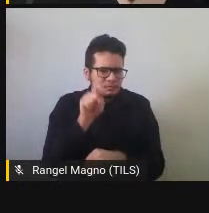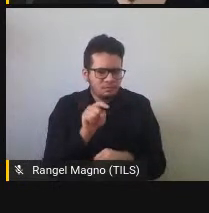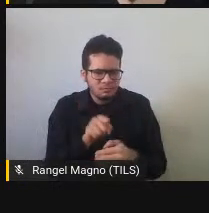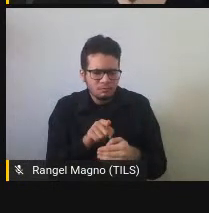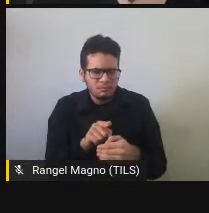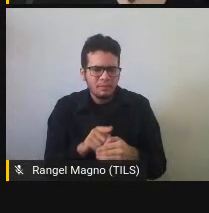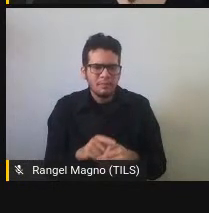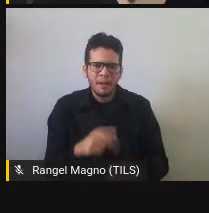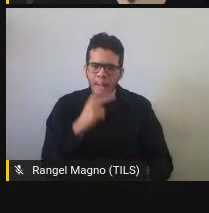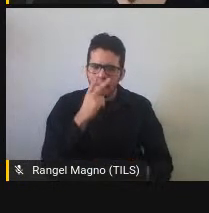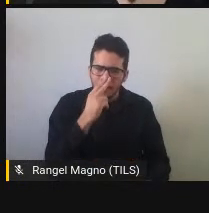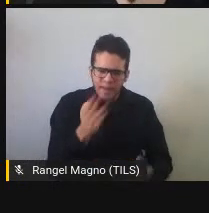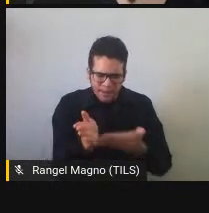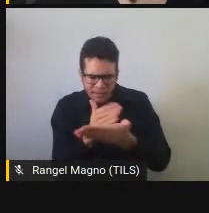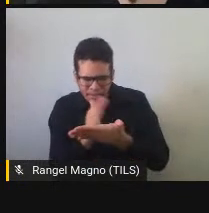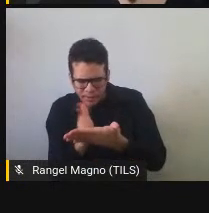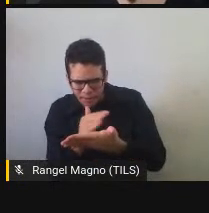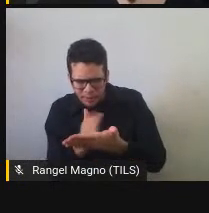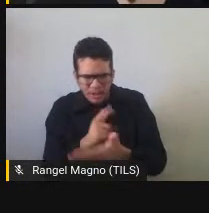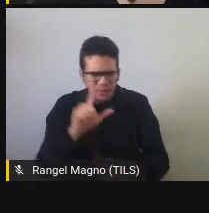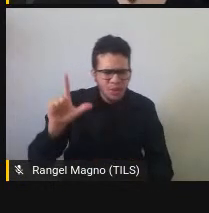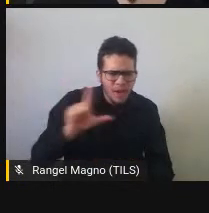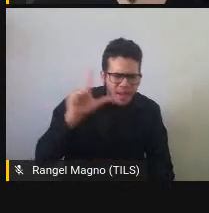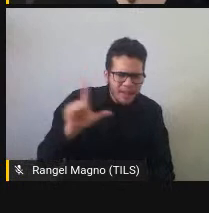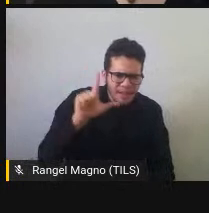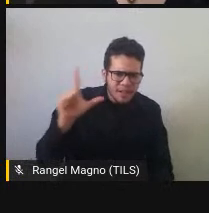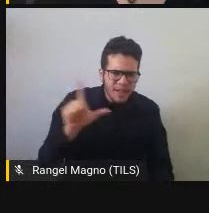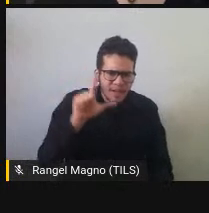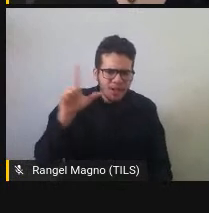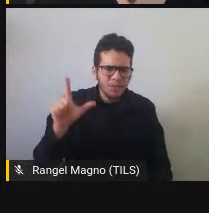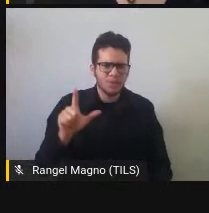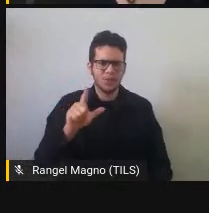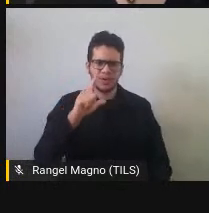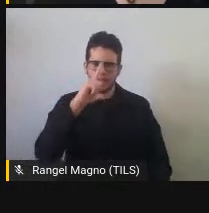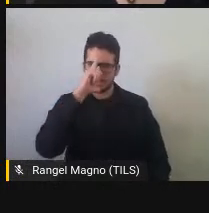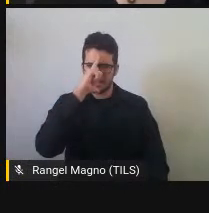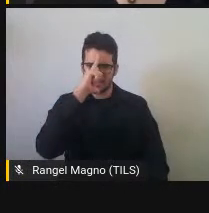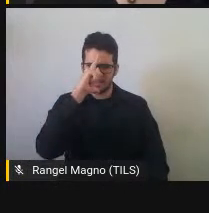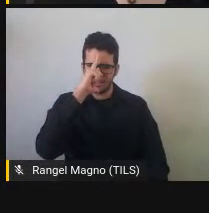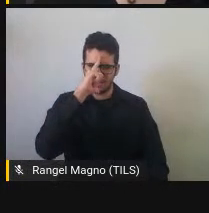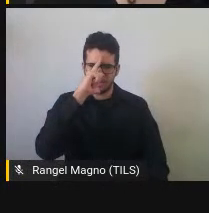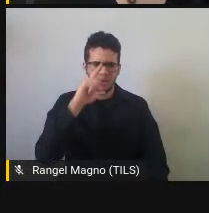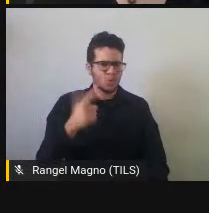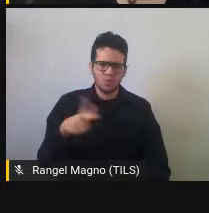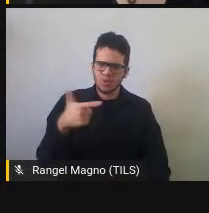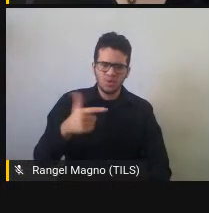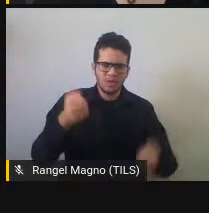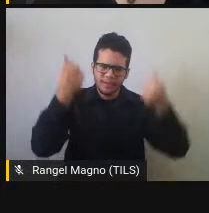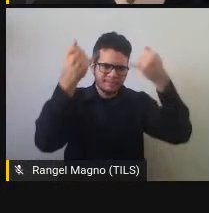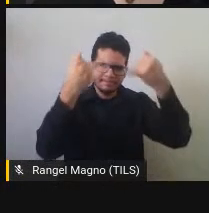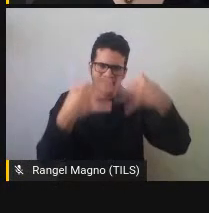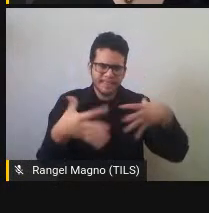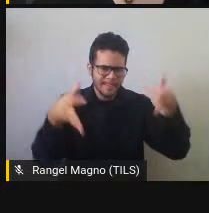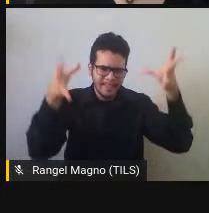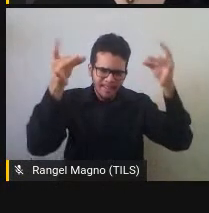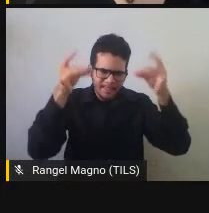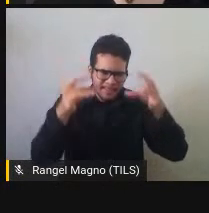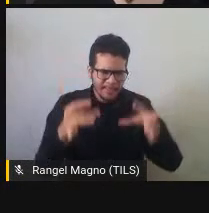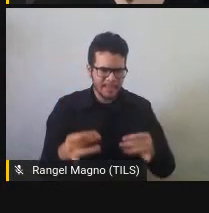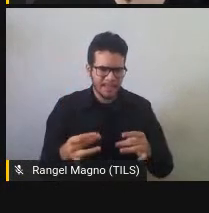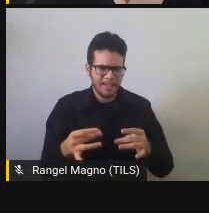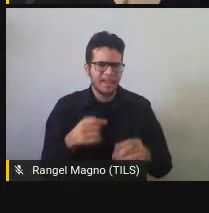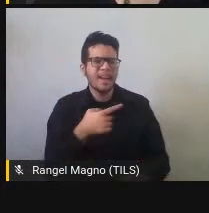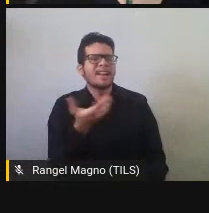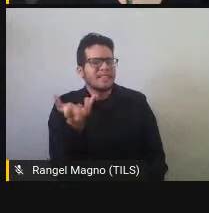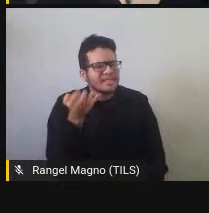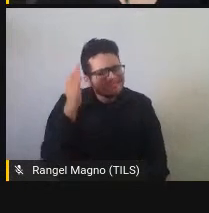na literatura a respeito da língua grega antes parecia algo bastante conhecido contudo essa